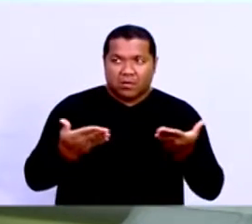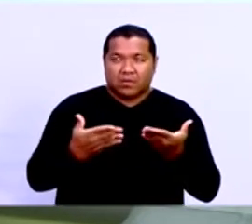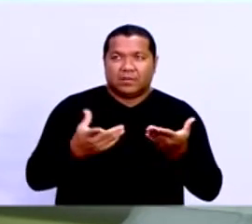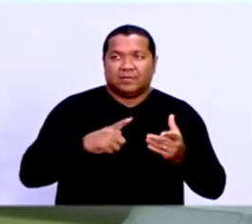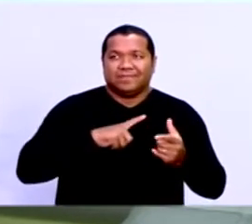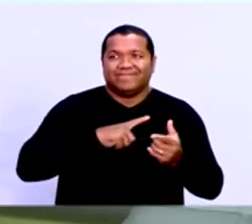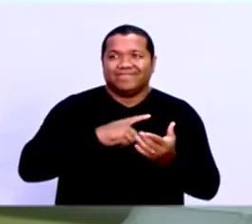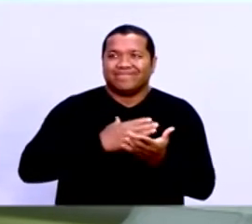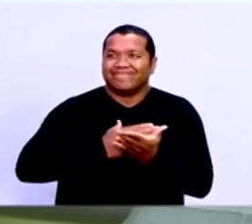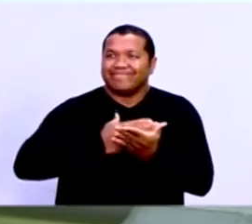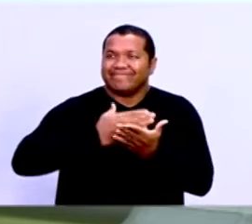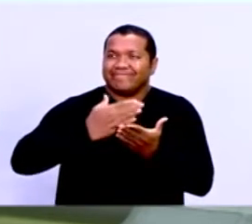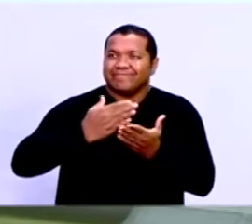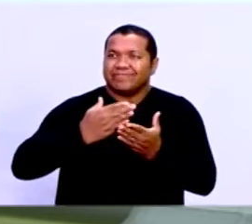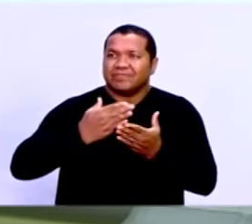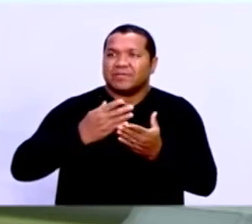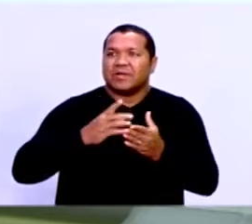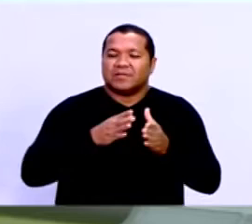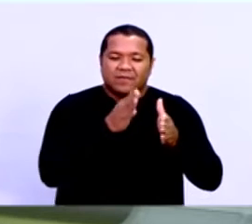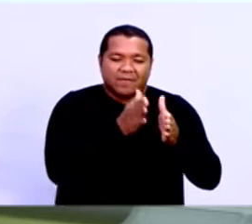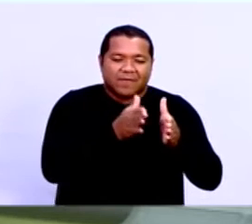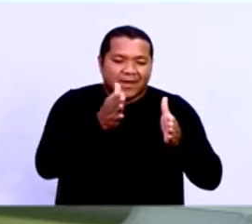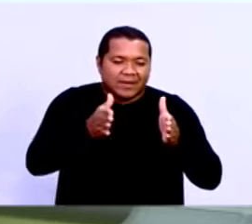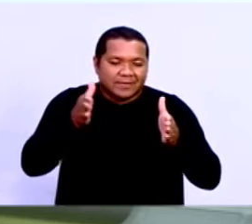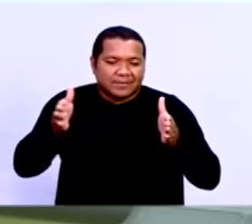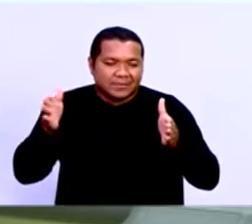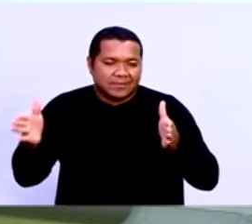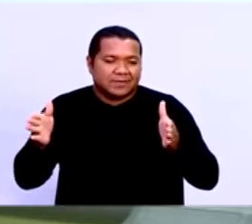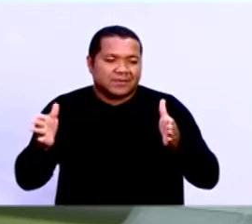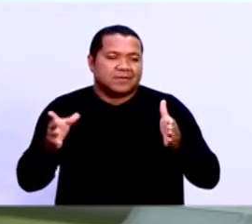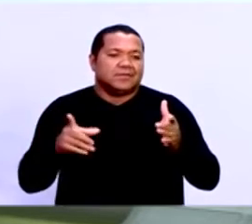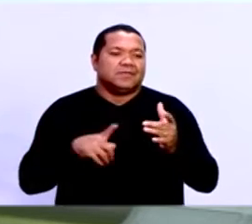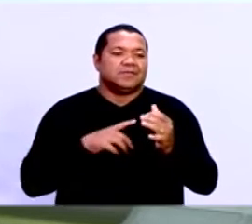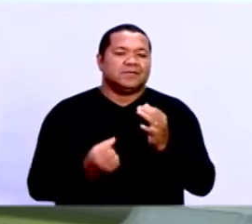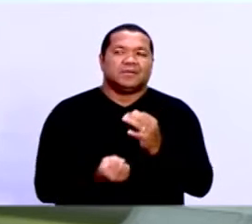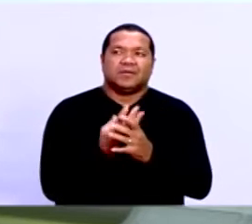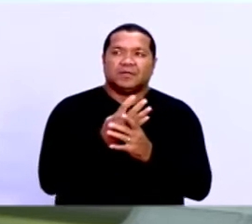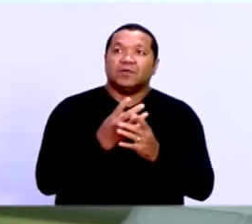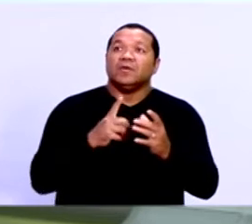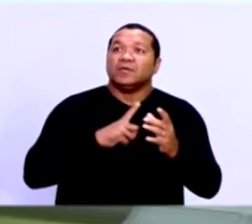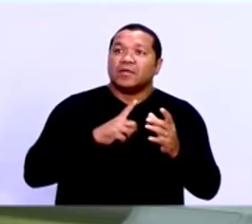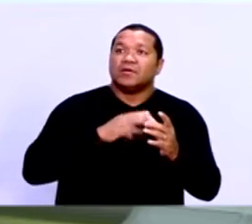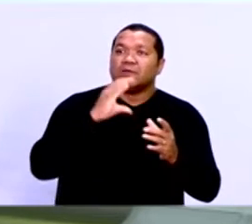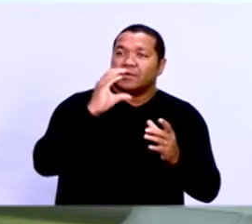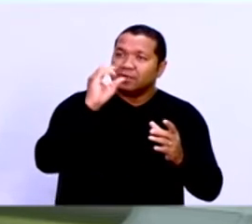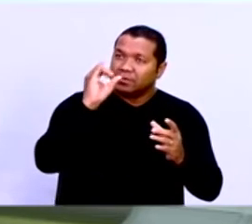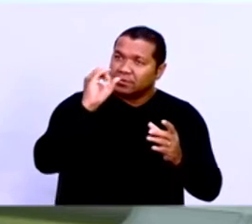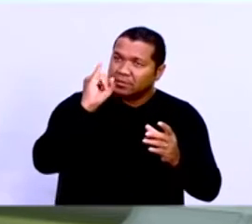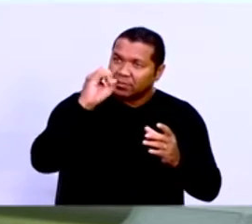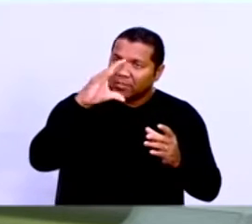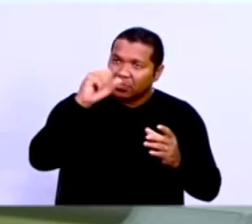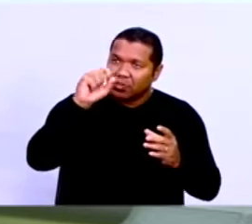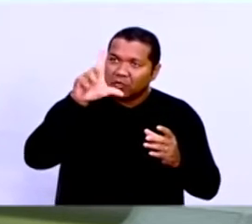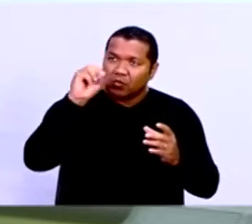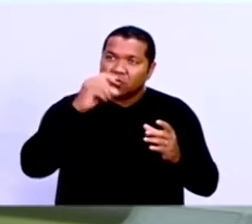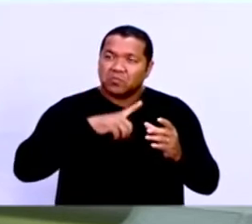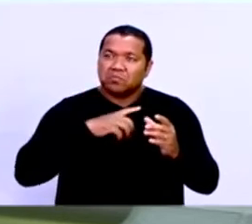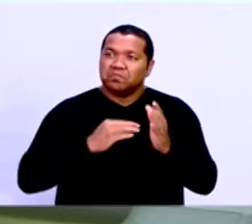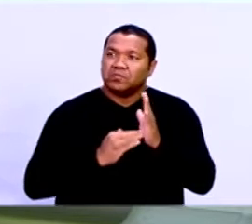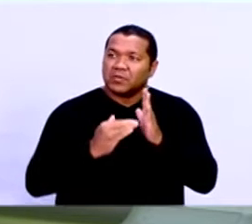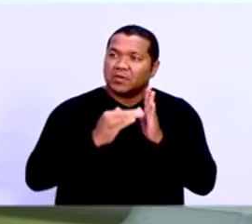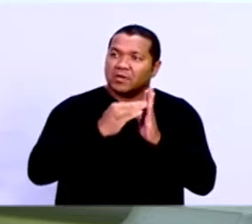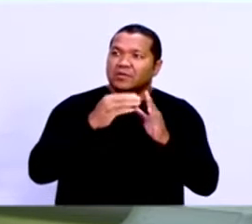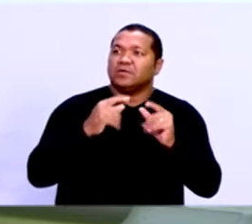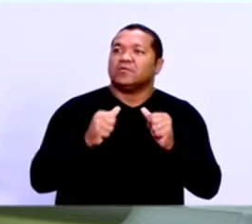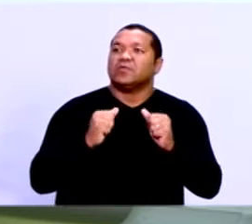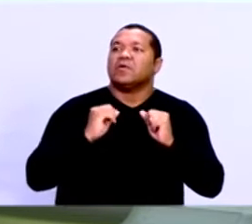fases de desenvolvimento existe um ciclo de desenvolvimento de software que devemos seguir para que